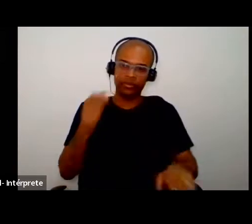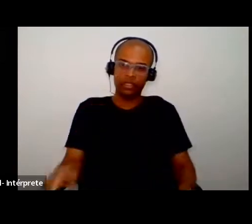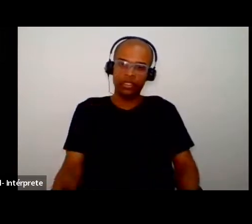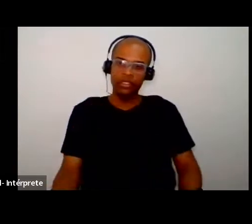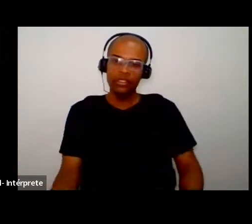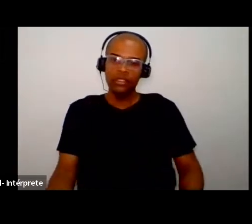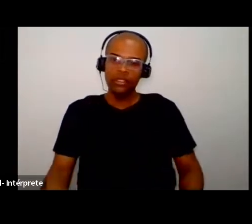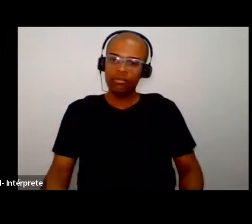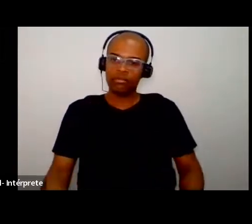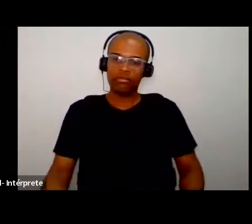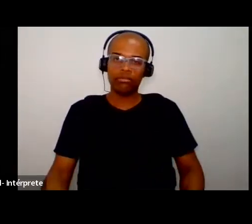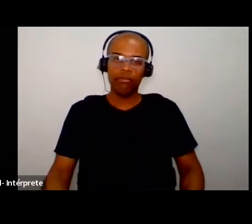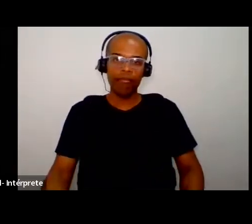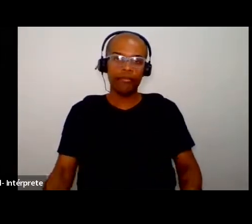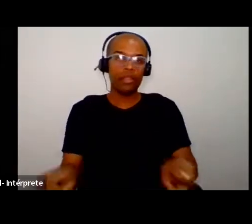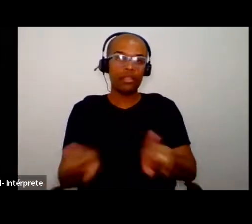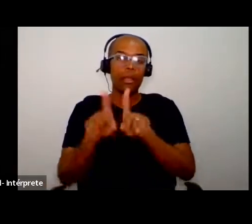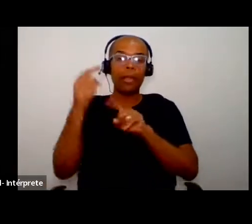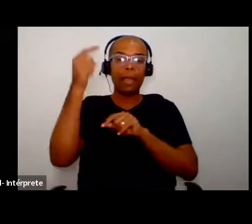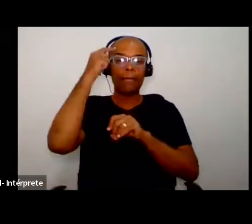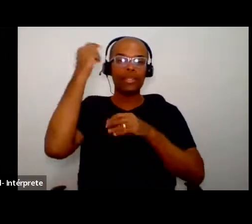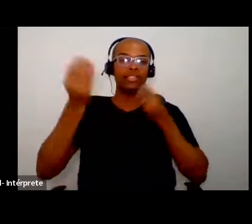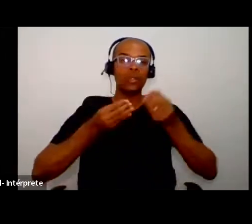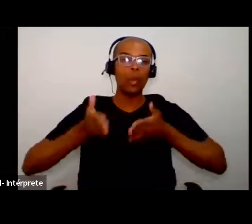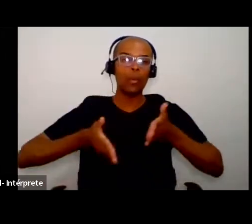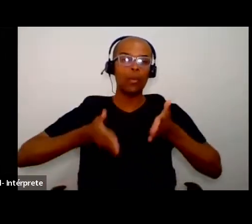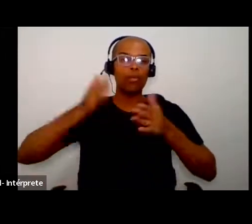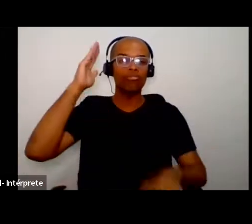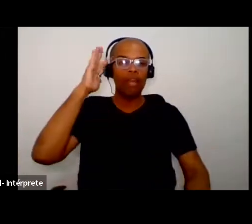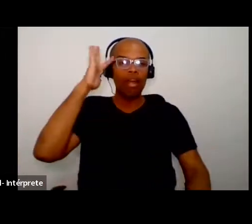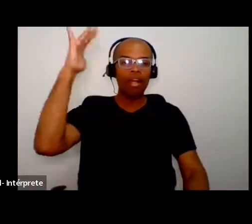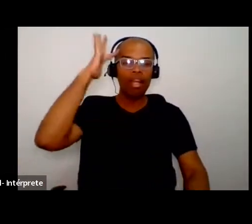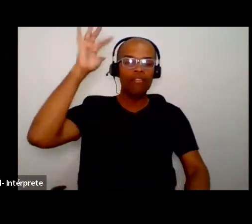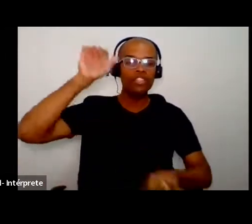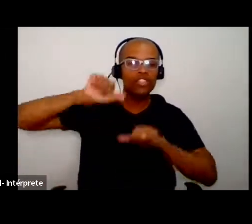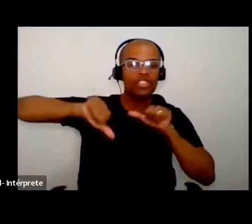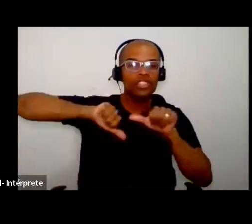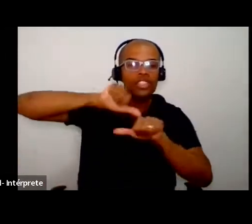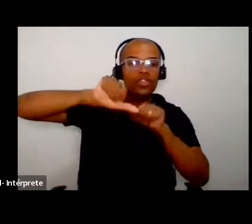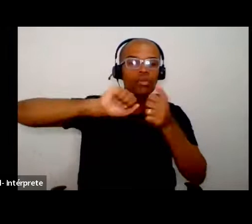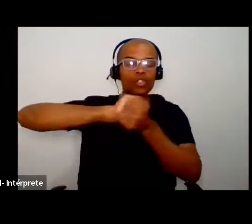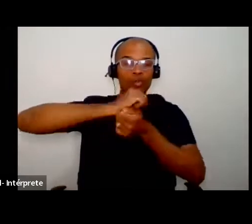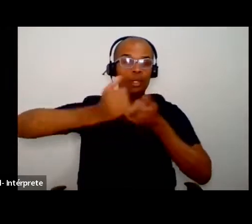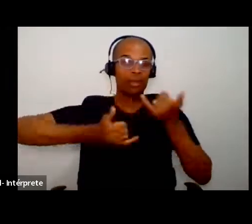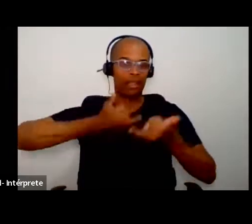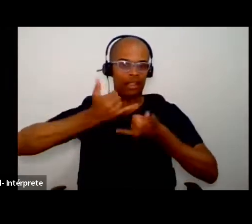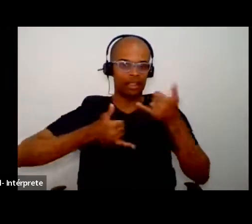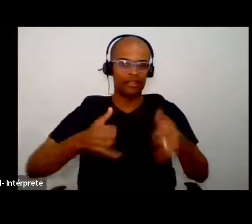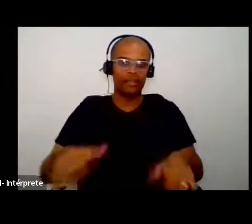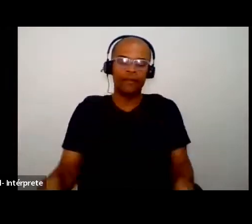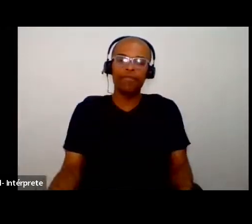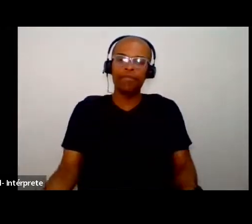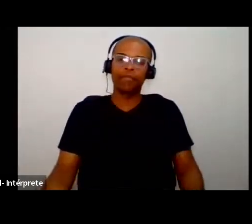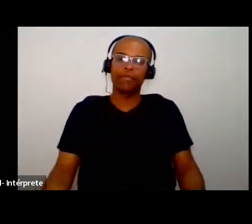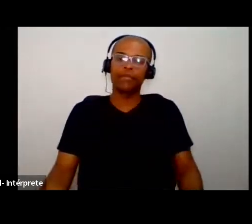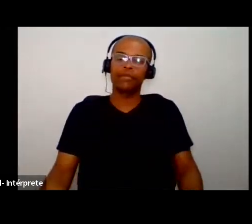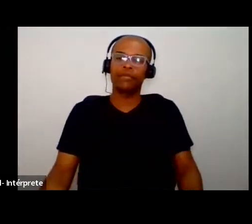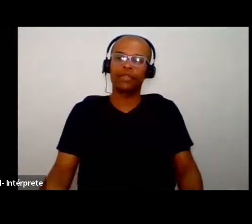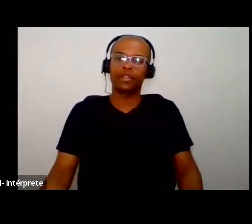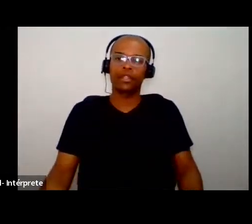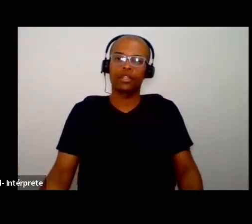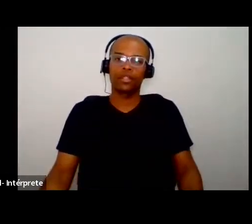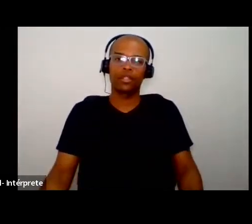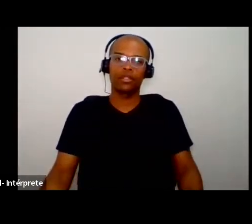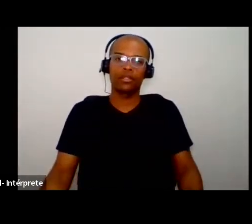Pensando também nesses caminhos para refletir e transformar brincando, né? E o começo, para mim, dela